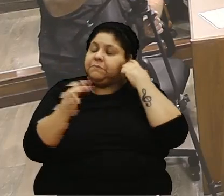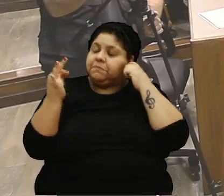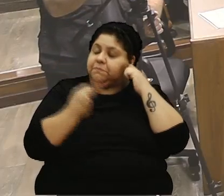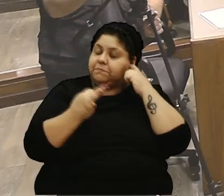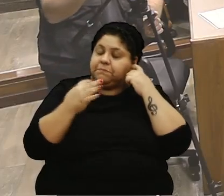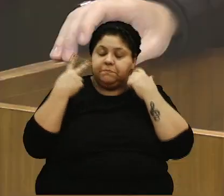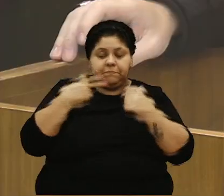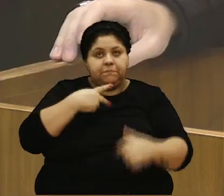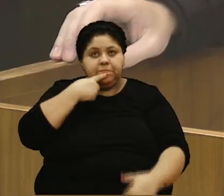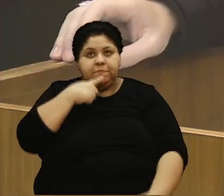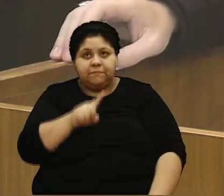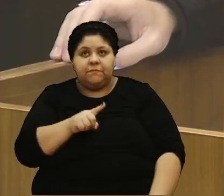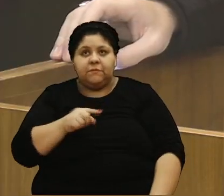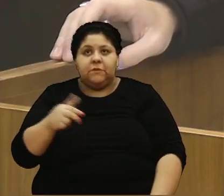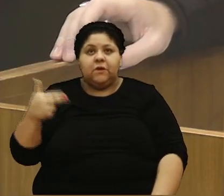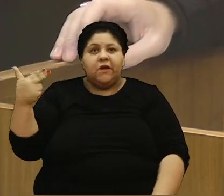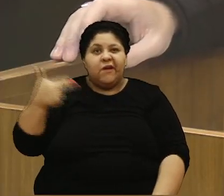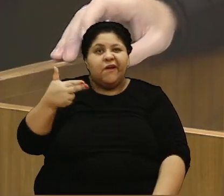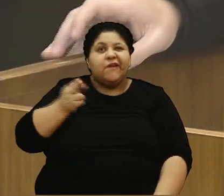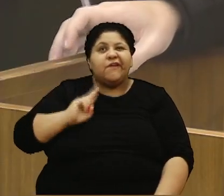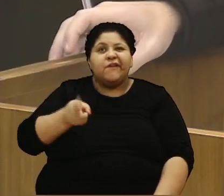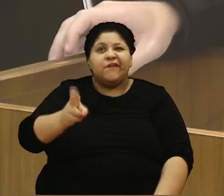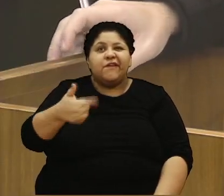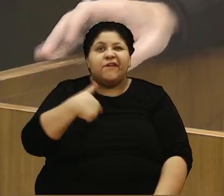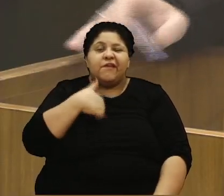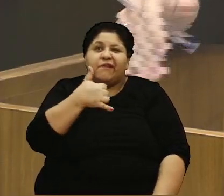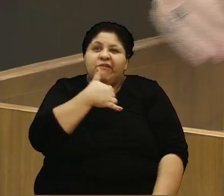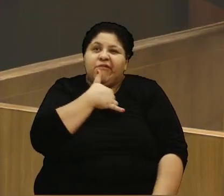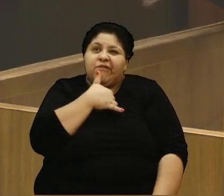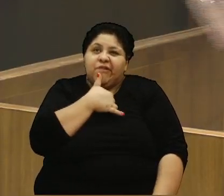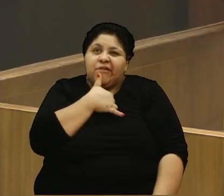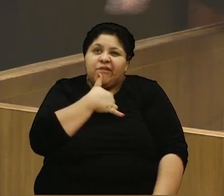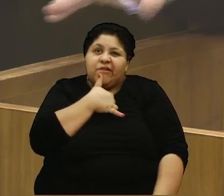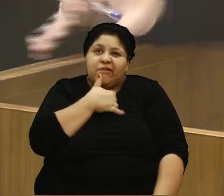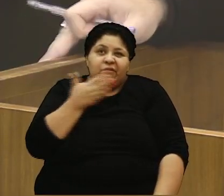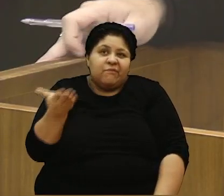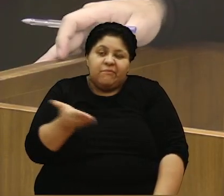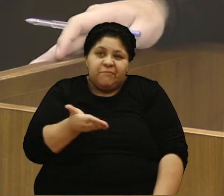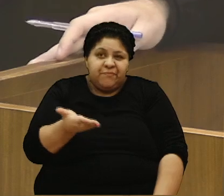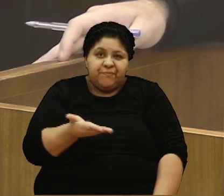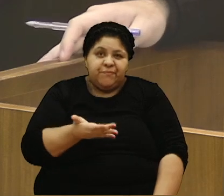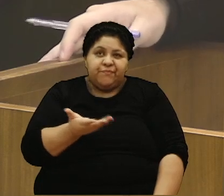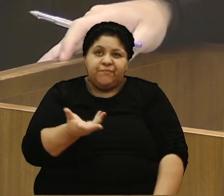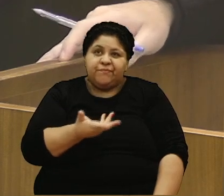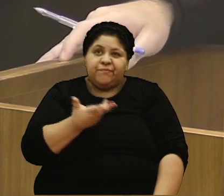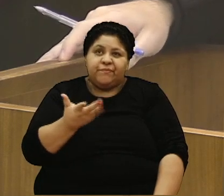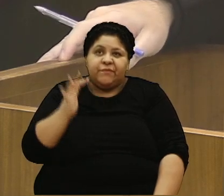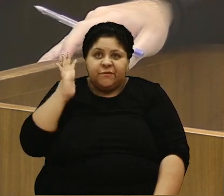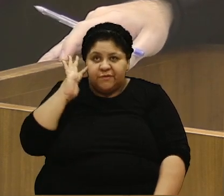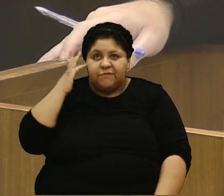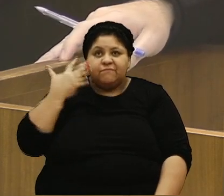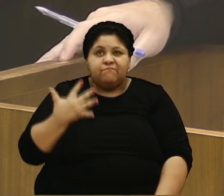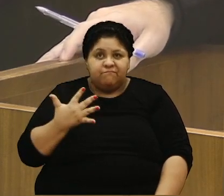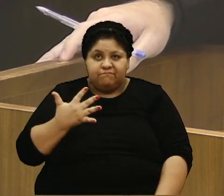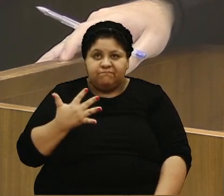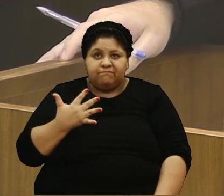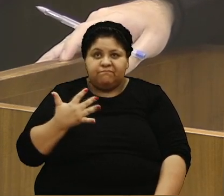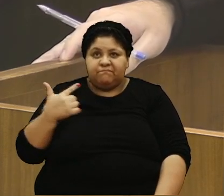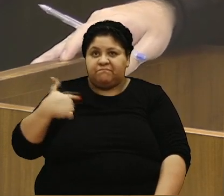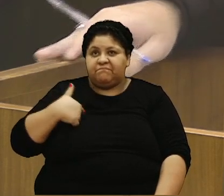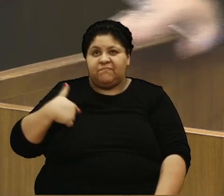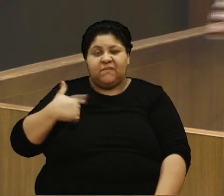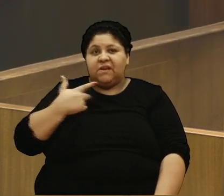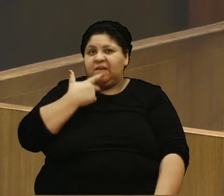Perfeito, Caleb. A questão das armas, eu sempre digo que eu fico triste de não estar já isso resolvido. Não é eu que